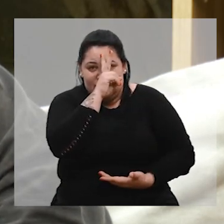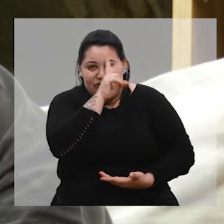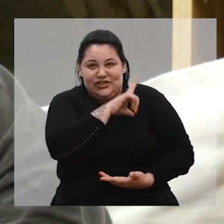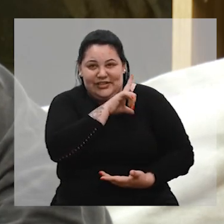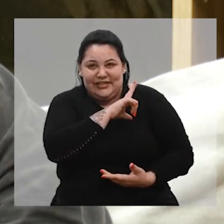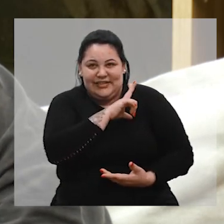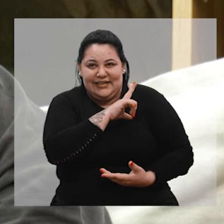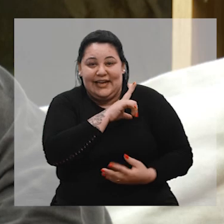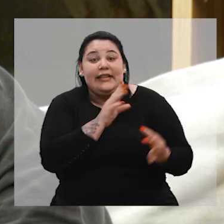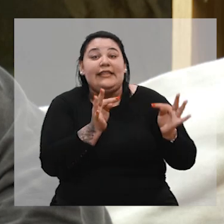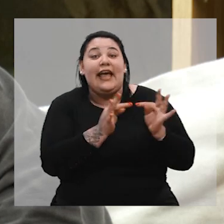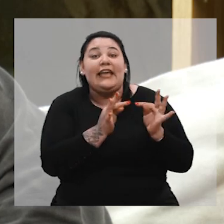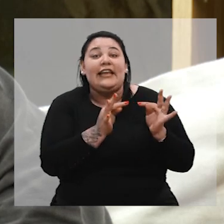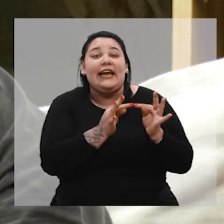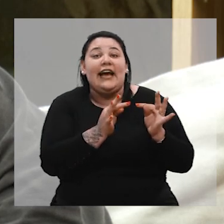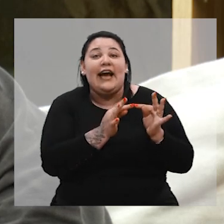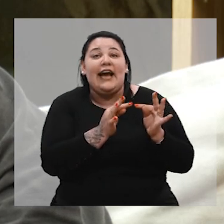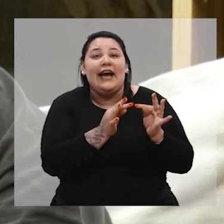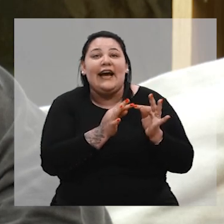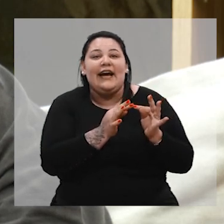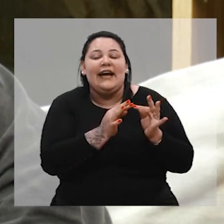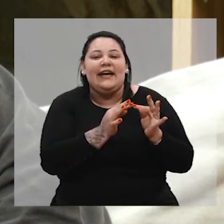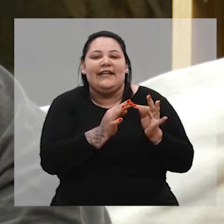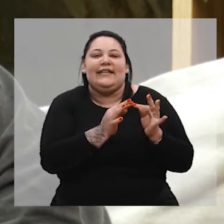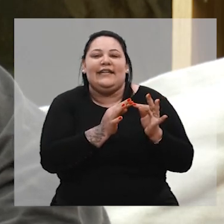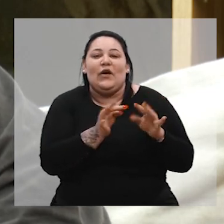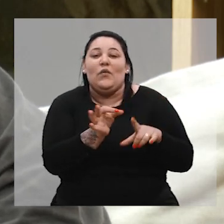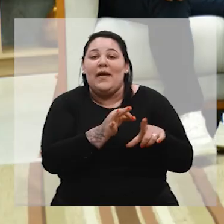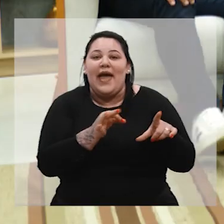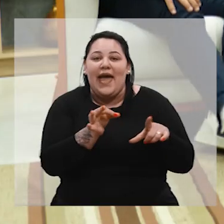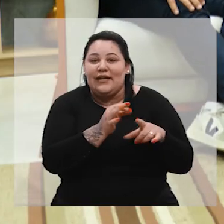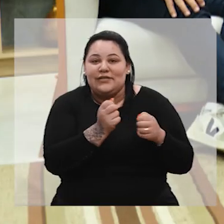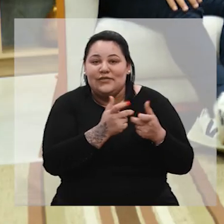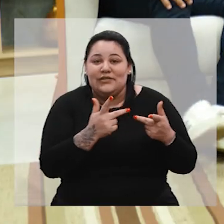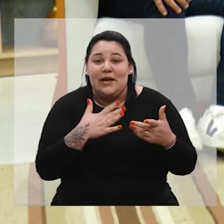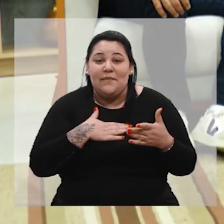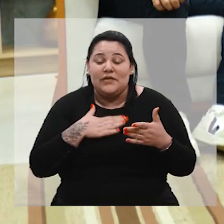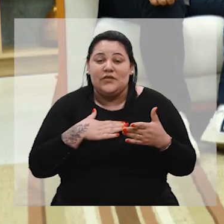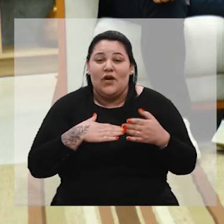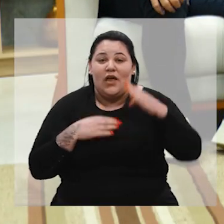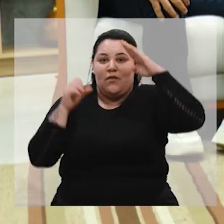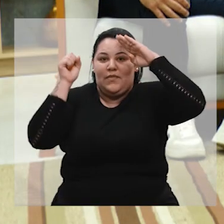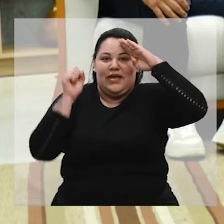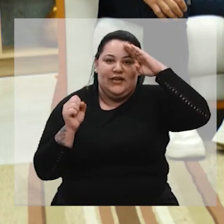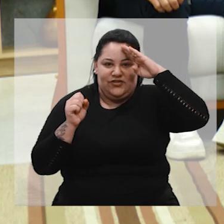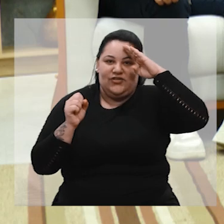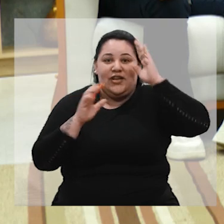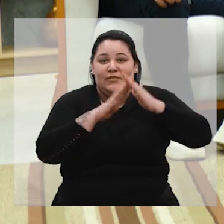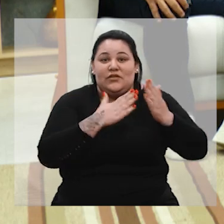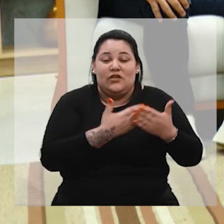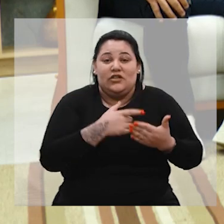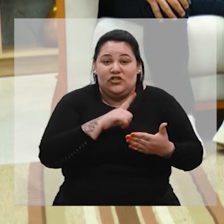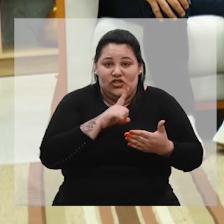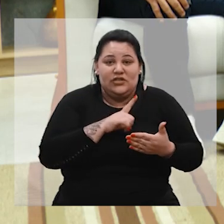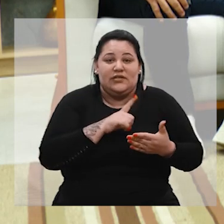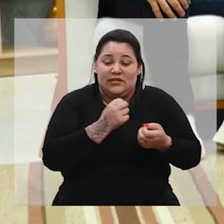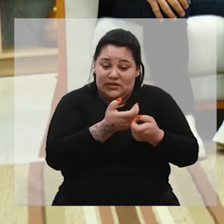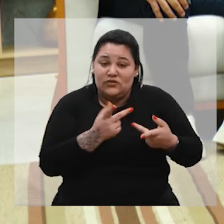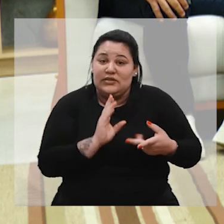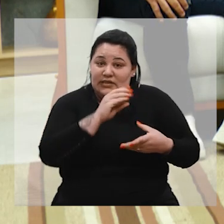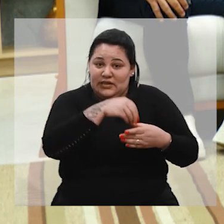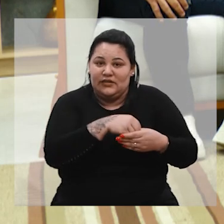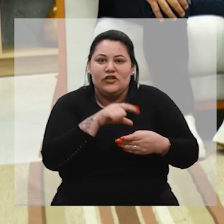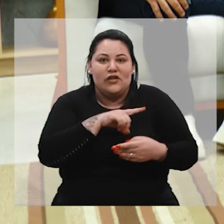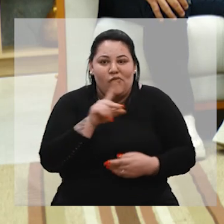grau tinham as técnicas. Técnicas comerciais, isso. E a minha escola era o Imigrante, era uma escola muito